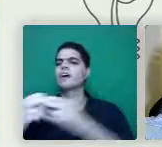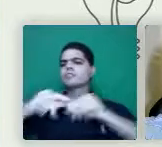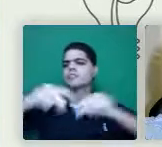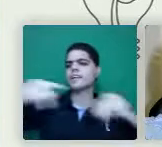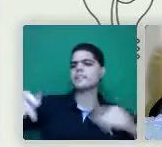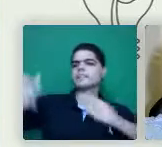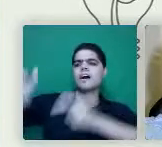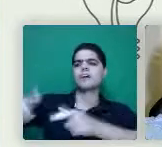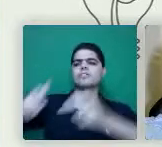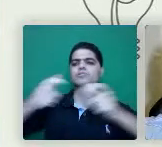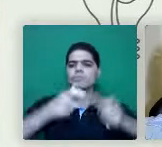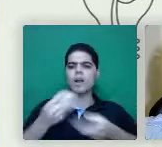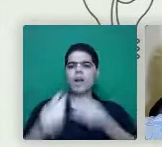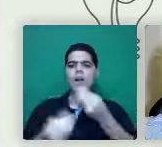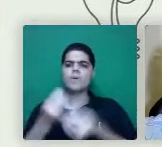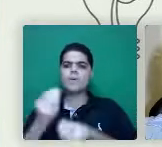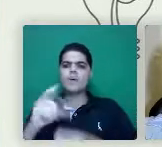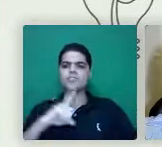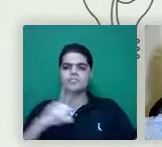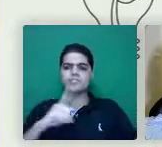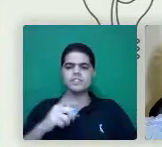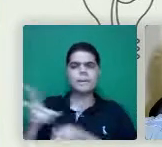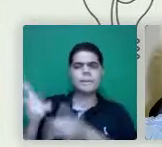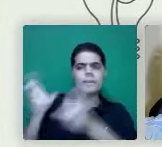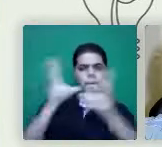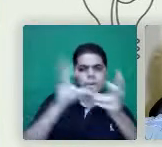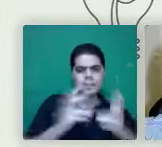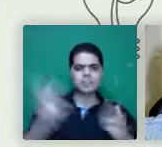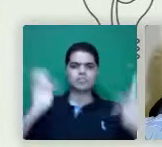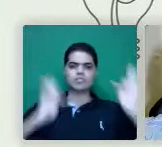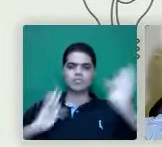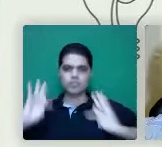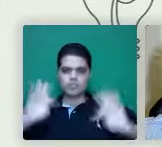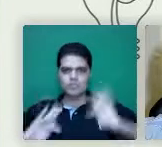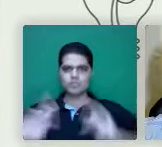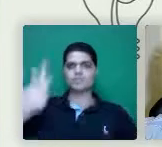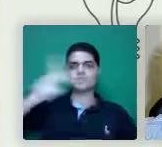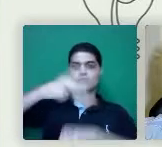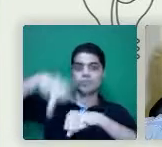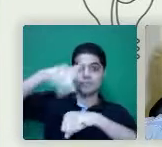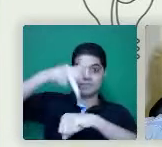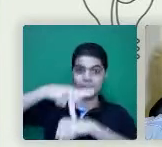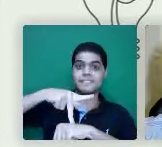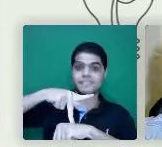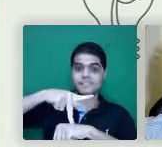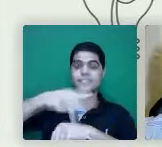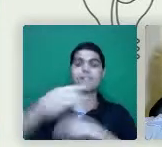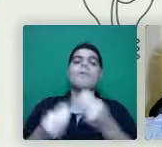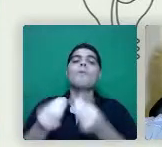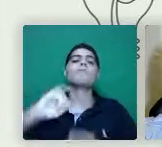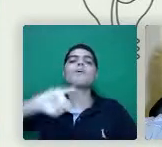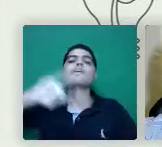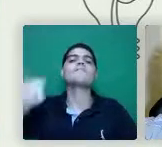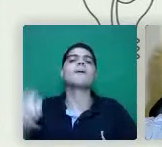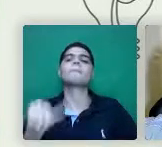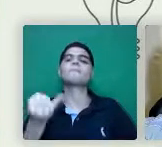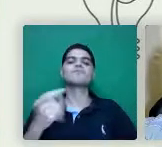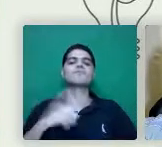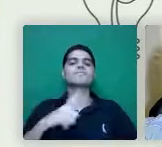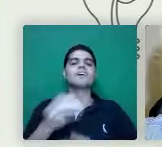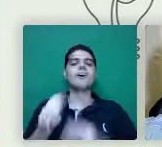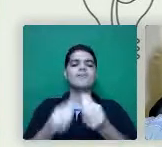na lista atrativa, né, de turismo do país? Como aproveitar o grande potencial da sua cultura,